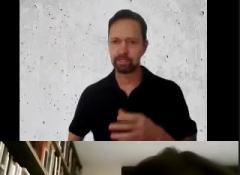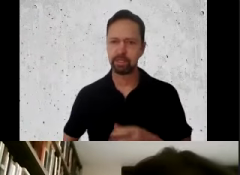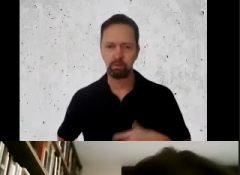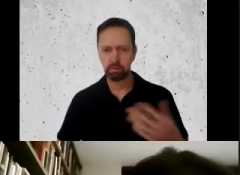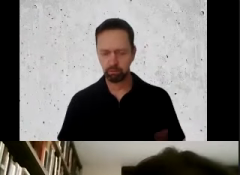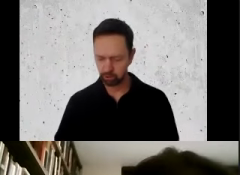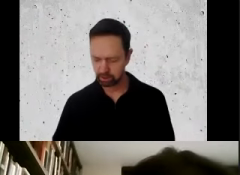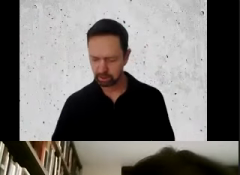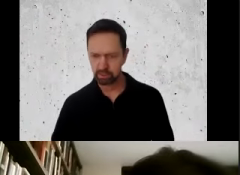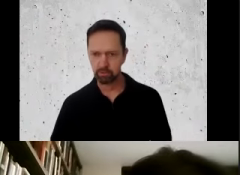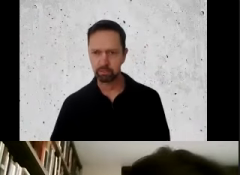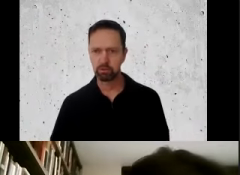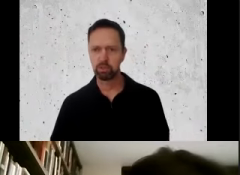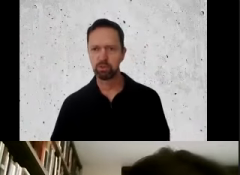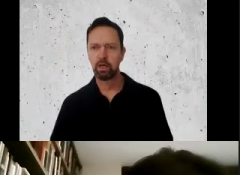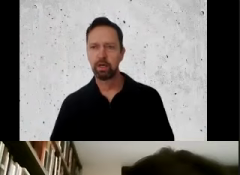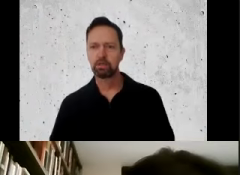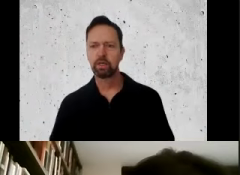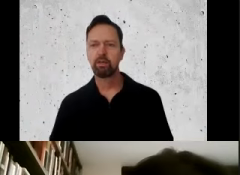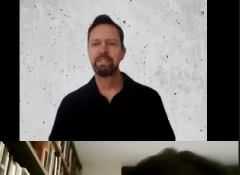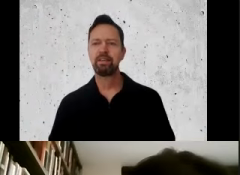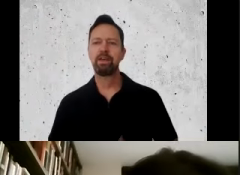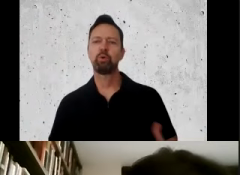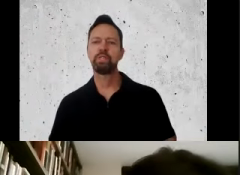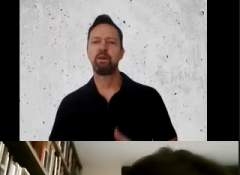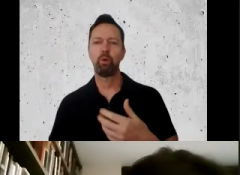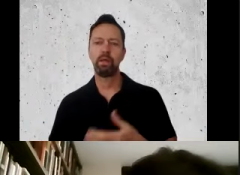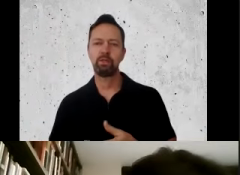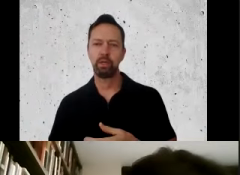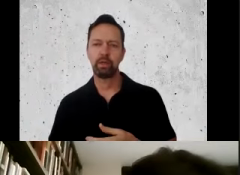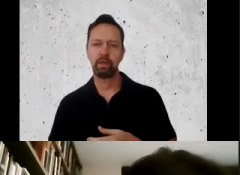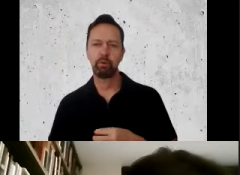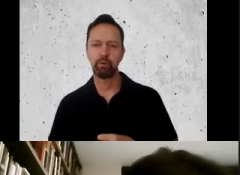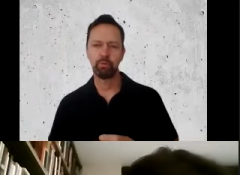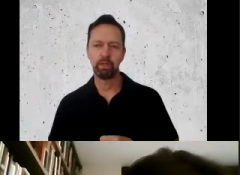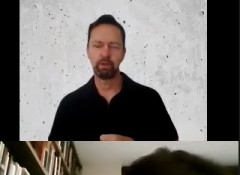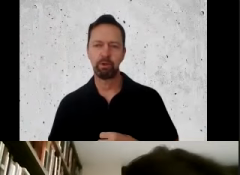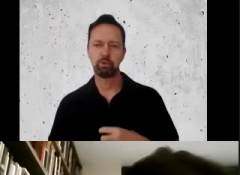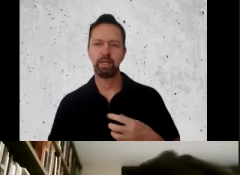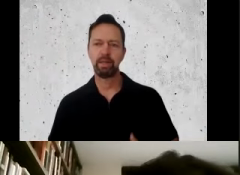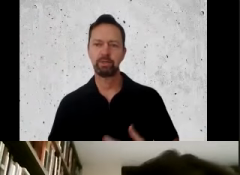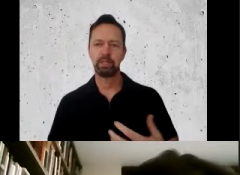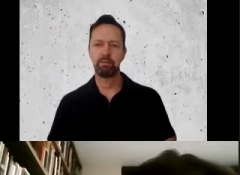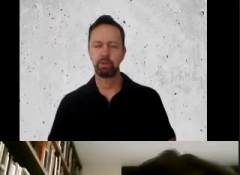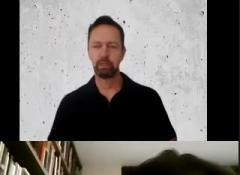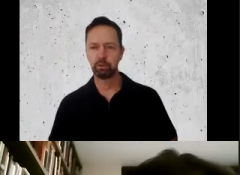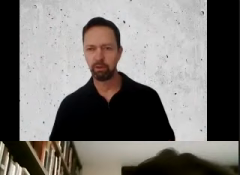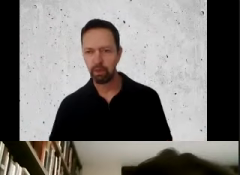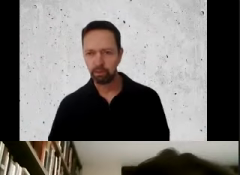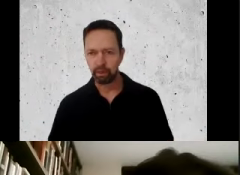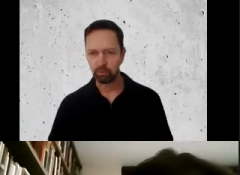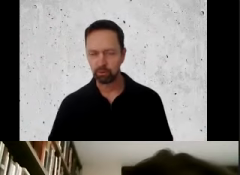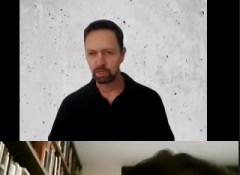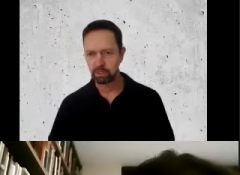não tem fricção. Então, custo de transação é mais ou menos isso. Só que talvez seja mais consequente em economia. Então, é meio surpreendente que demorou